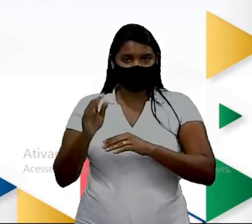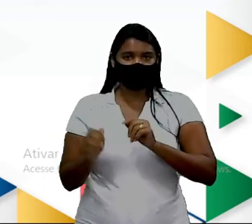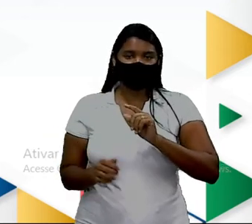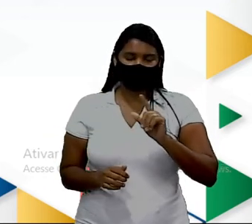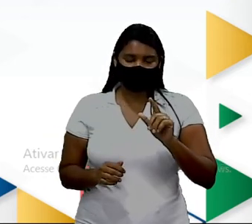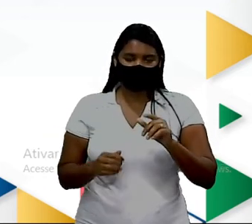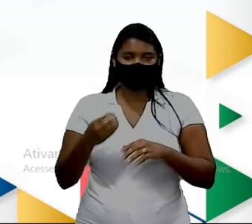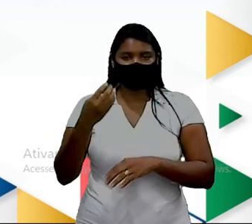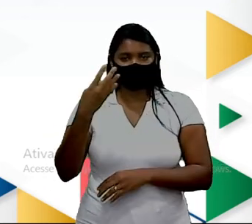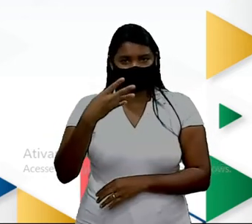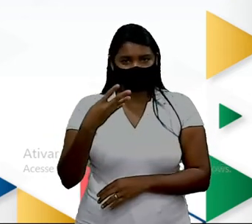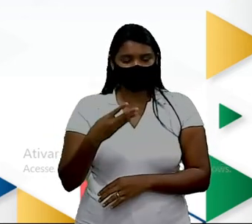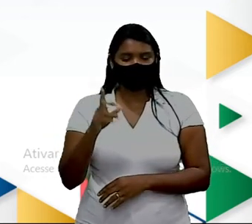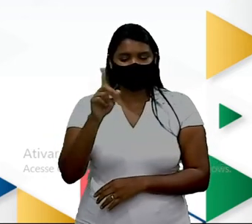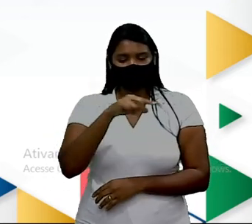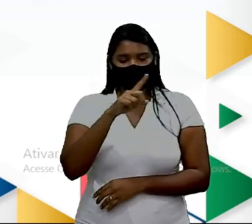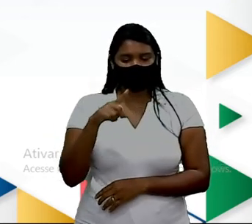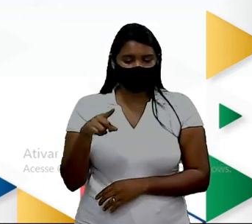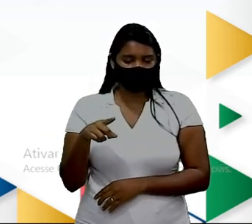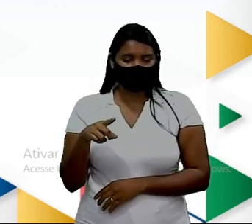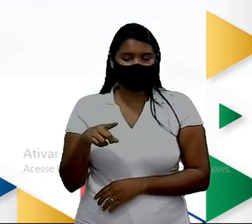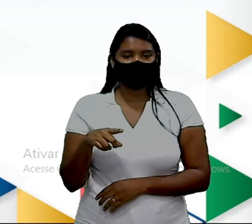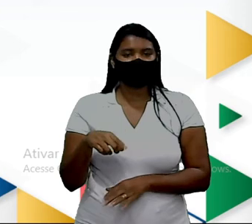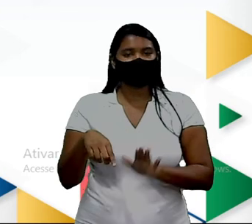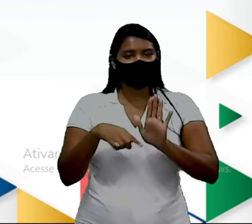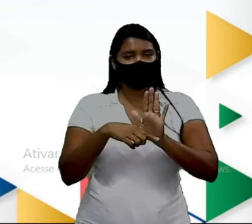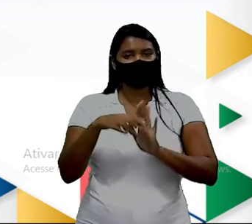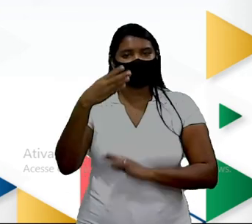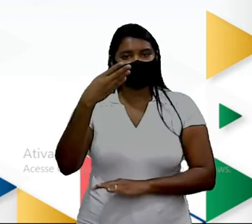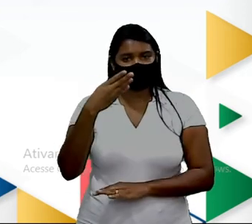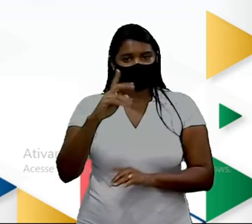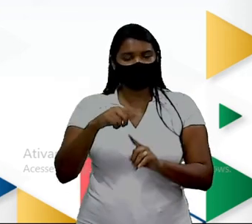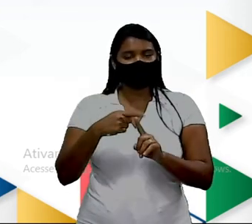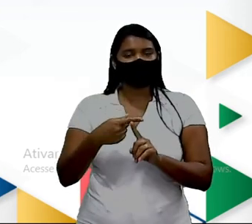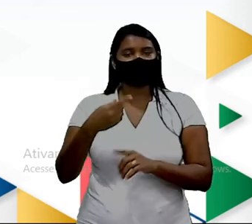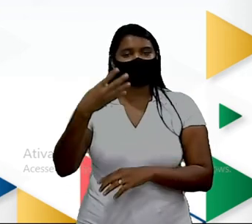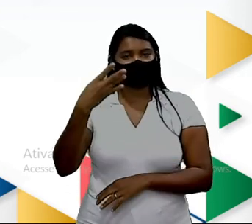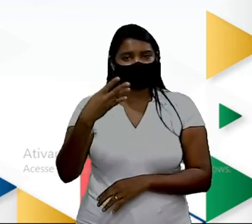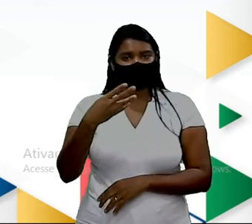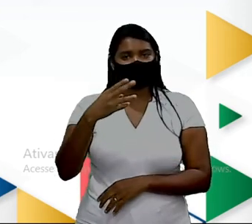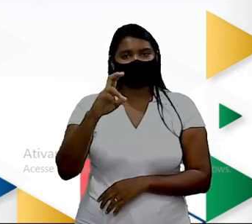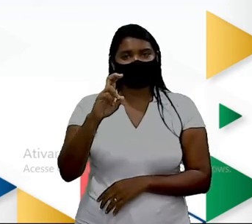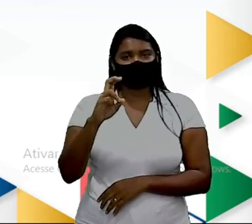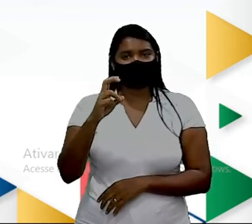tá? Aí eliminou esse 4 com o menos 4 com o mais 4, ficou 5x